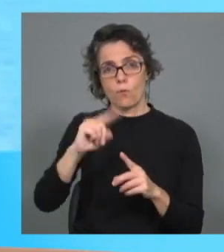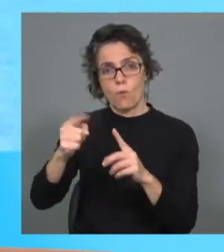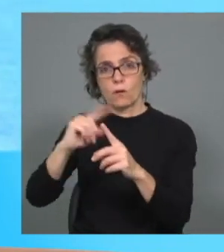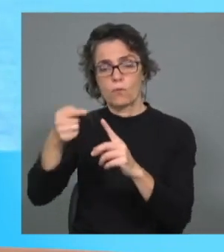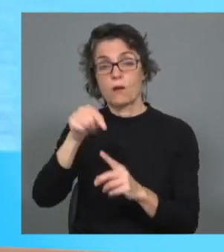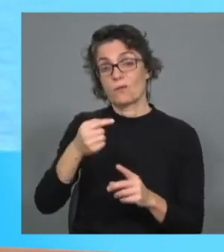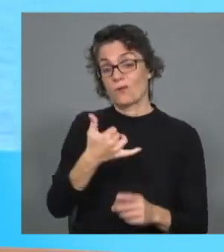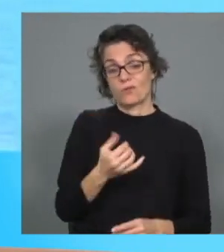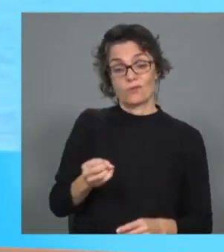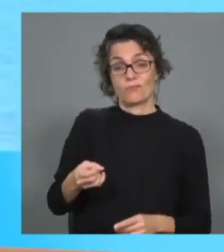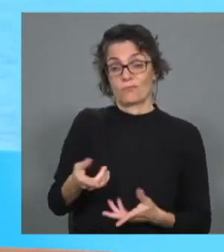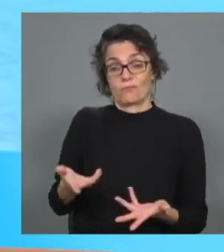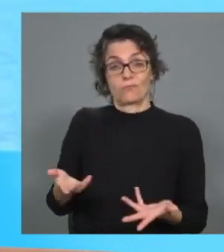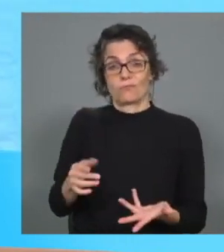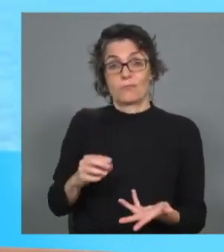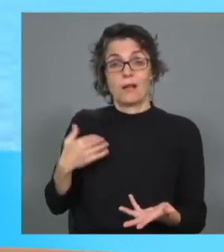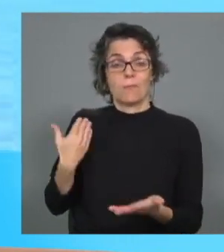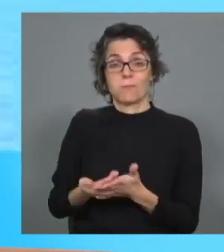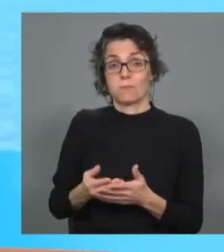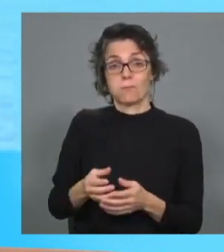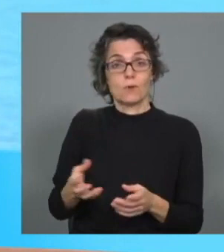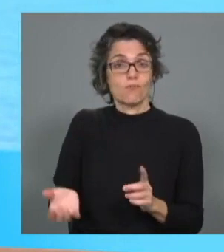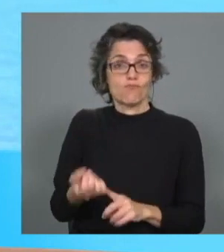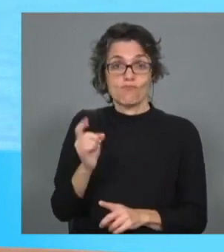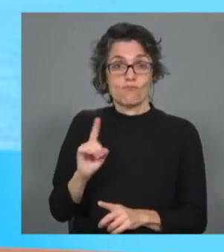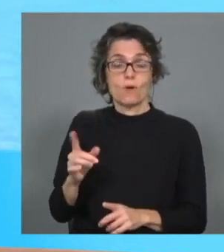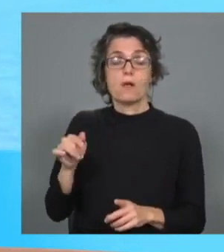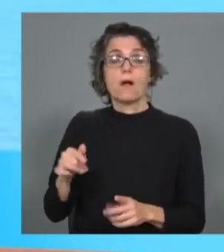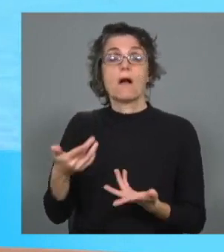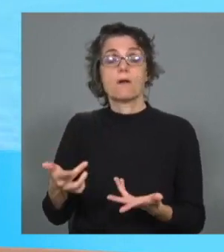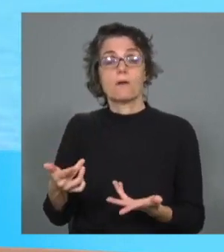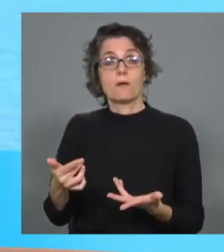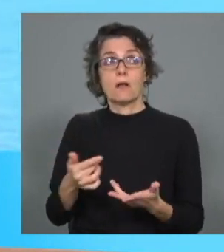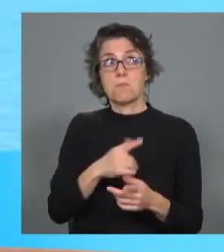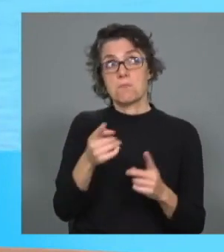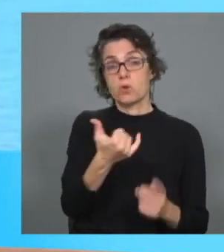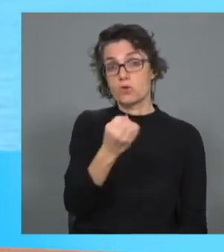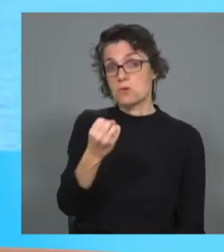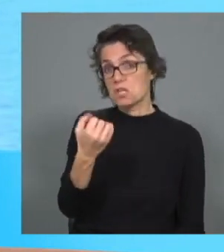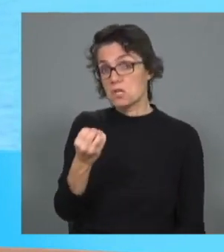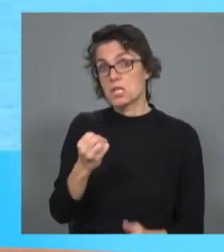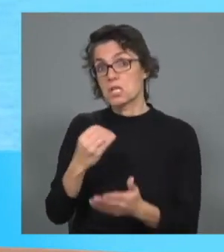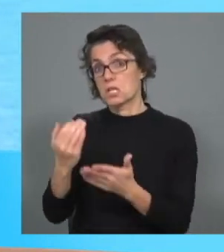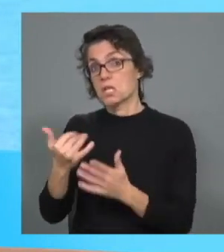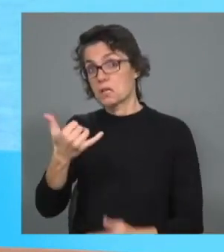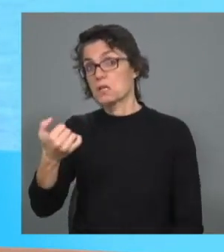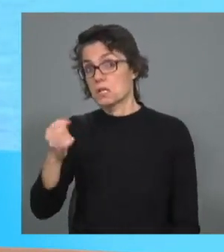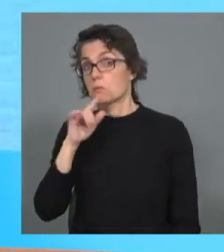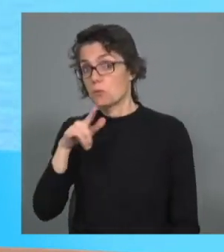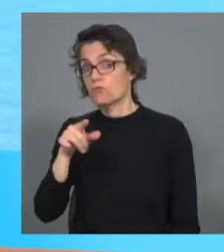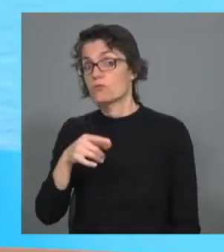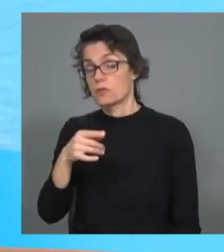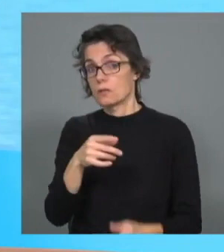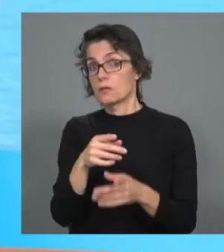valor. E, portanto, agora é a questão de, entre 2020 e 2025 vamos chegar a esse valor, mas